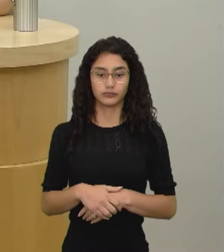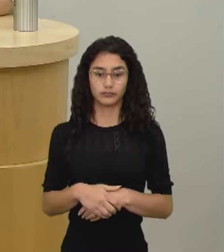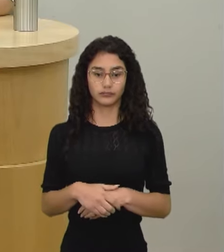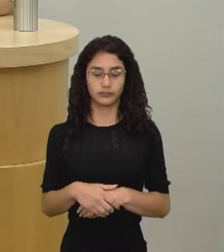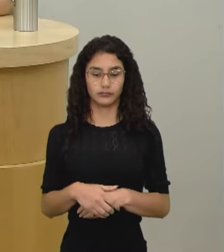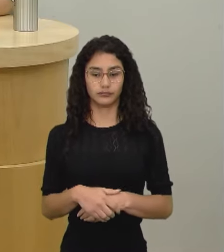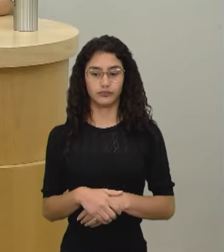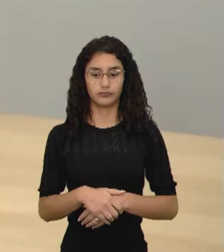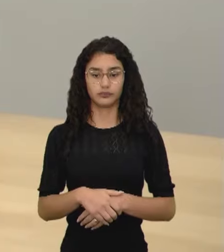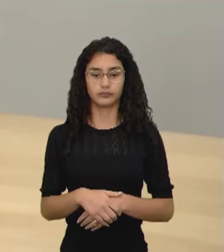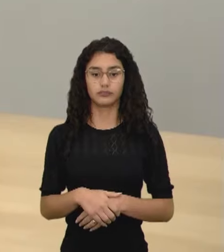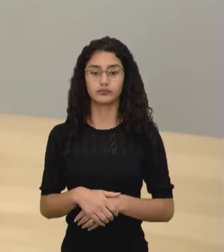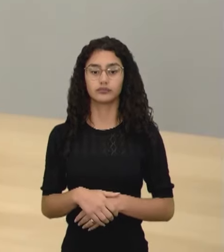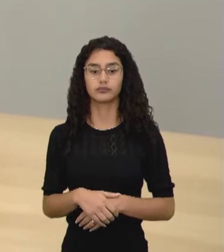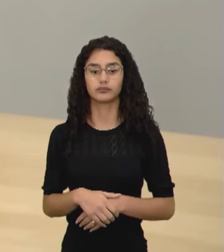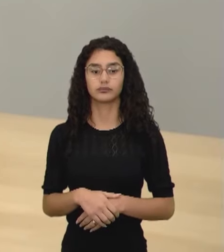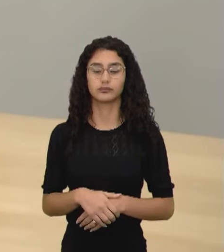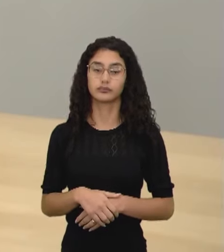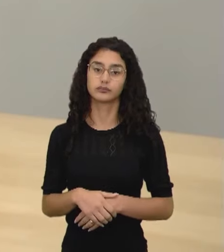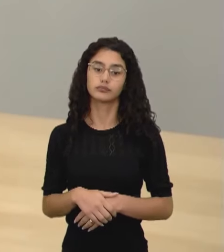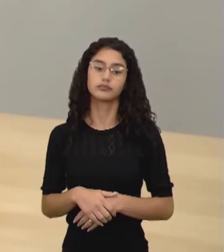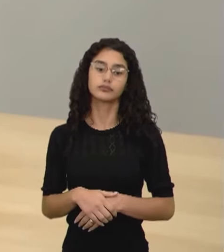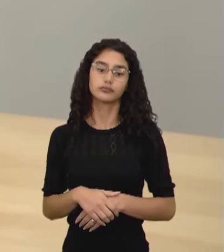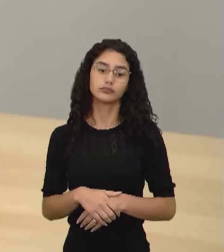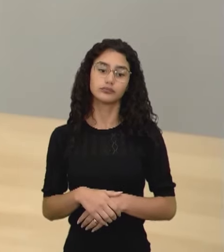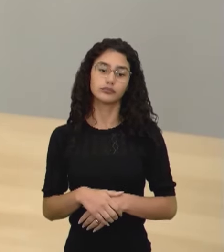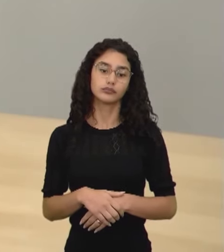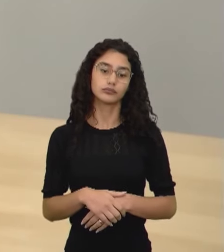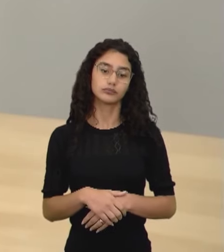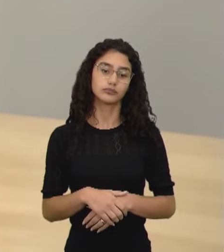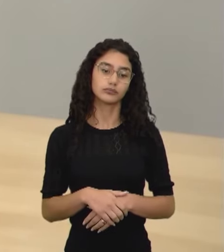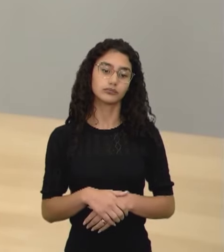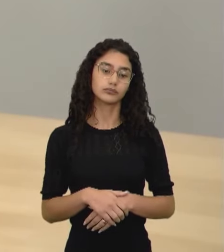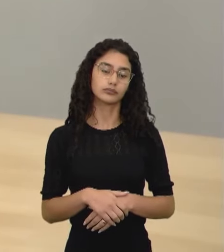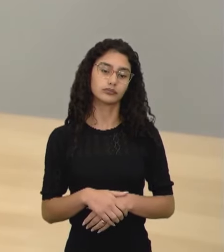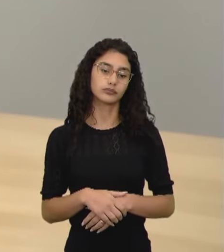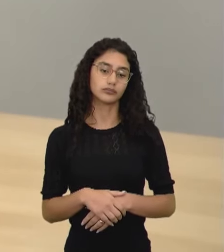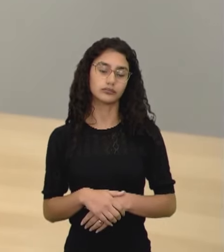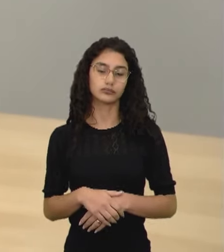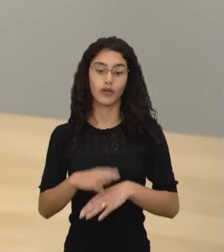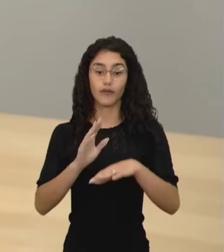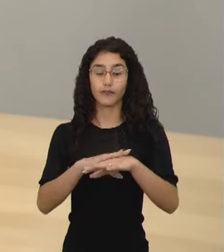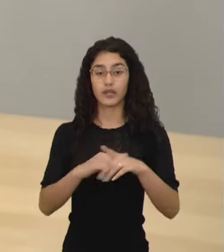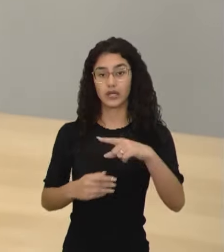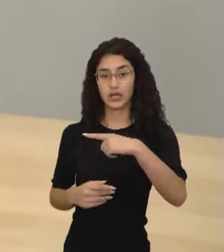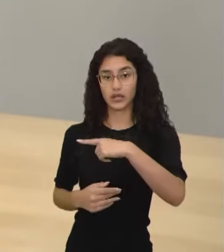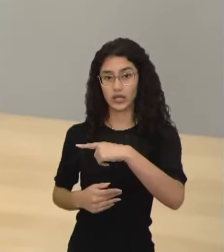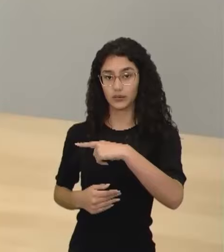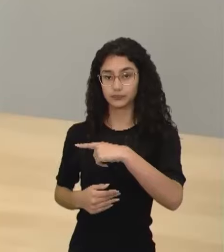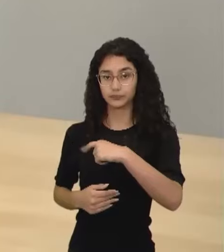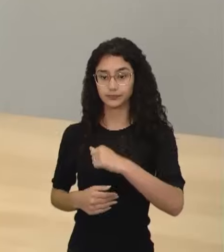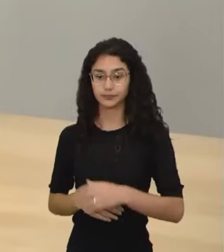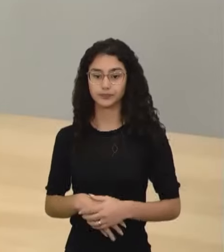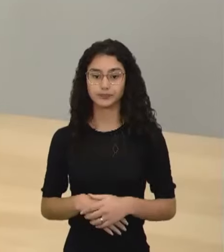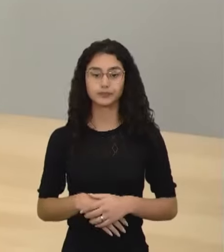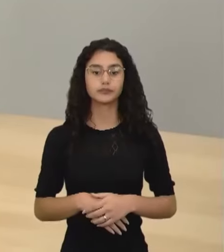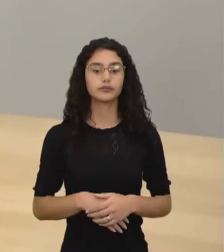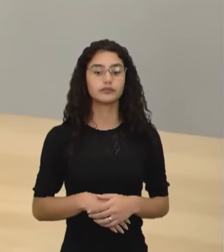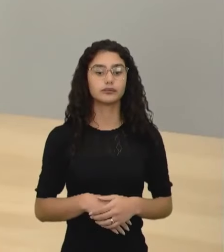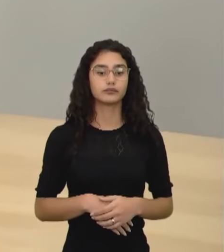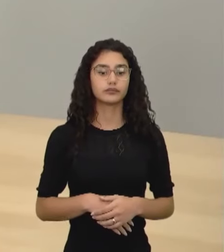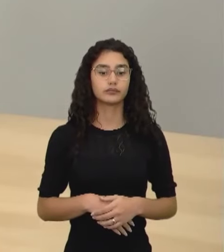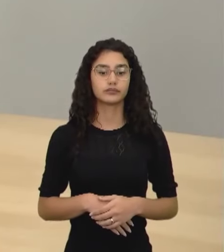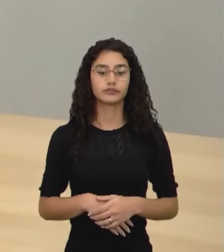meu. Uma alavanca, né? Você normalmente vai fazer aqui uma parte mais fixa pra justamente quando bate